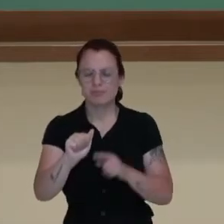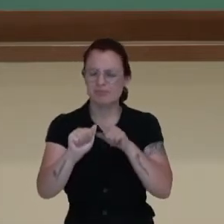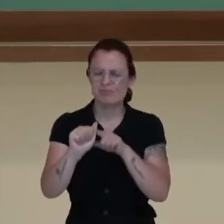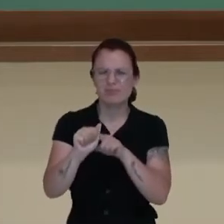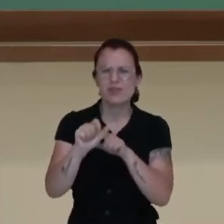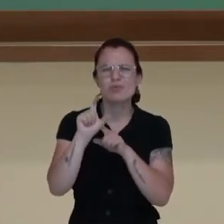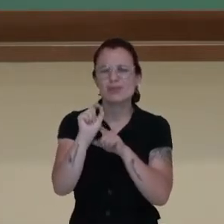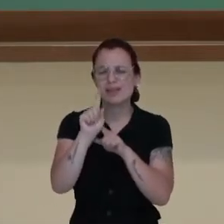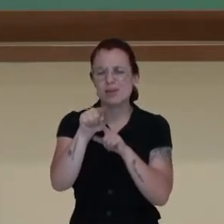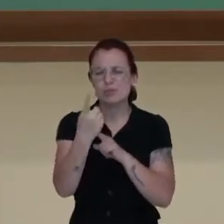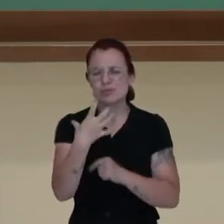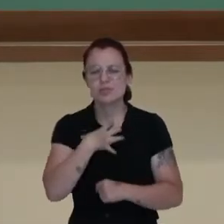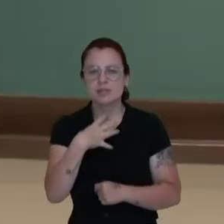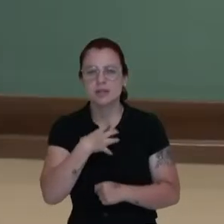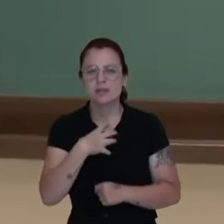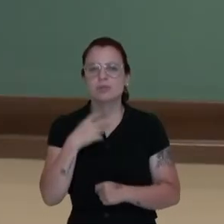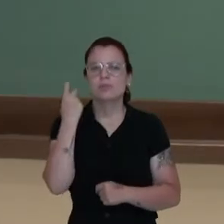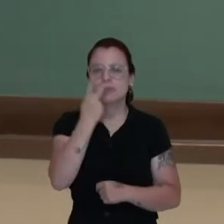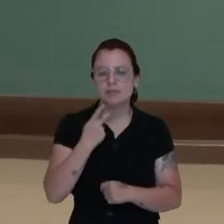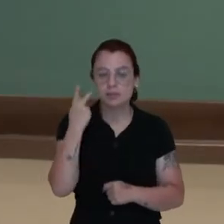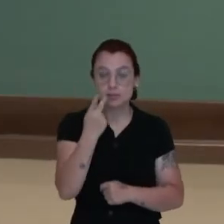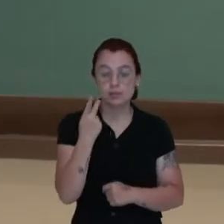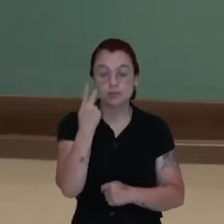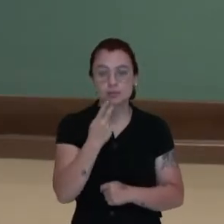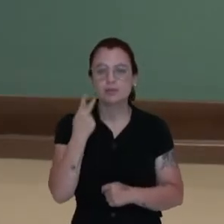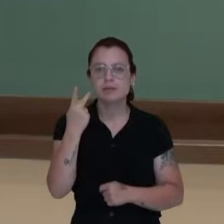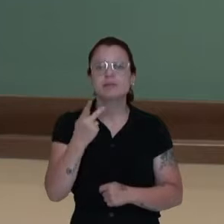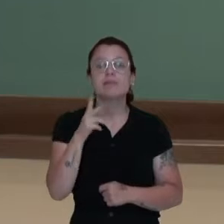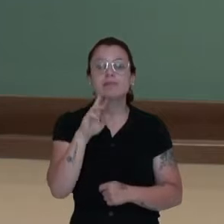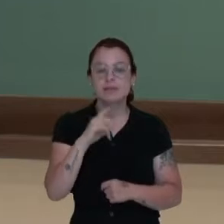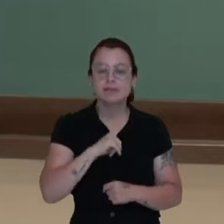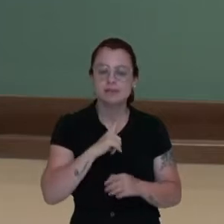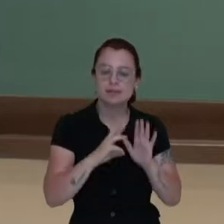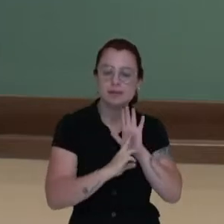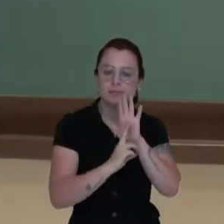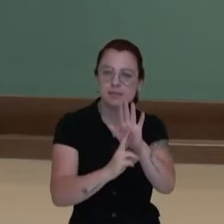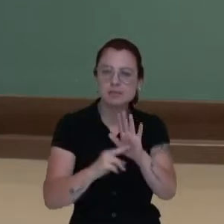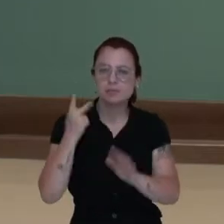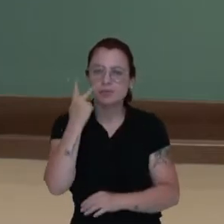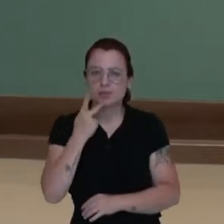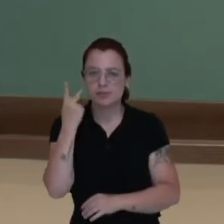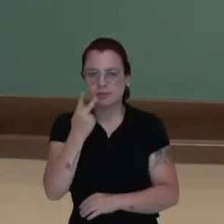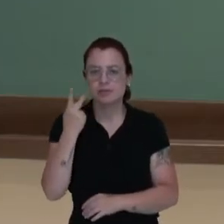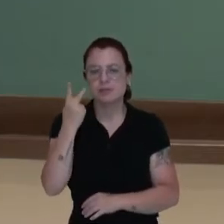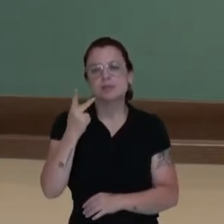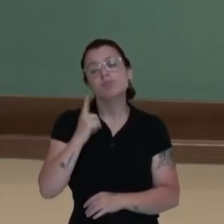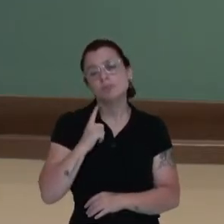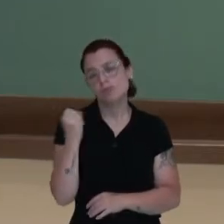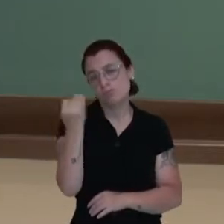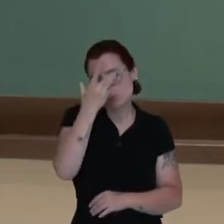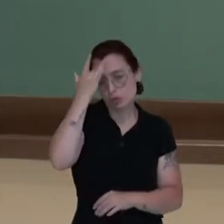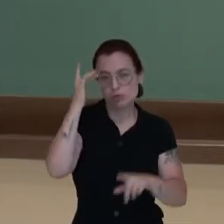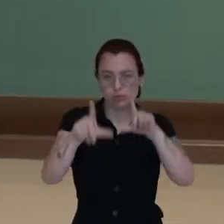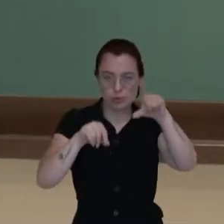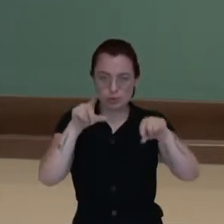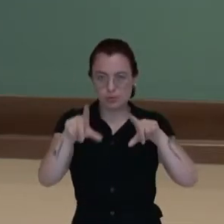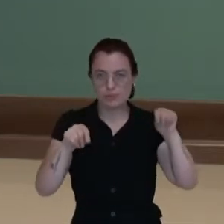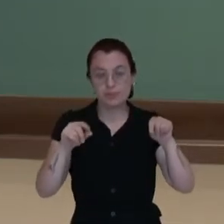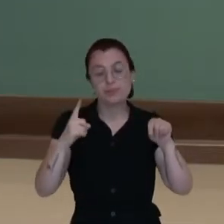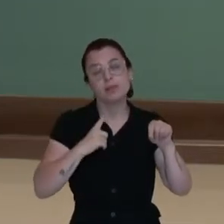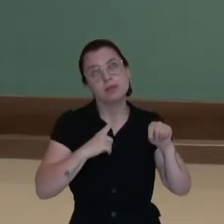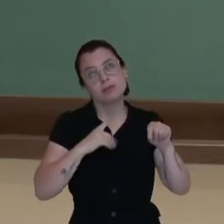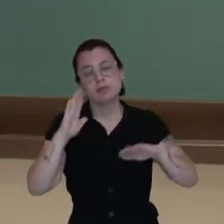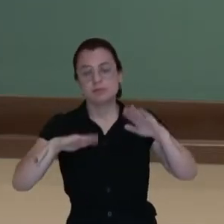modelo político onde você vai ter os representantes políticos que vão ser escolhidos, tanto de maneira